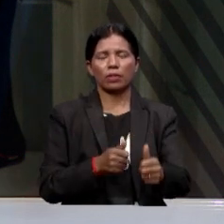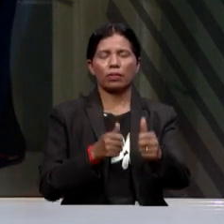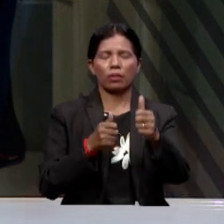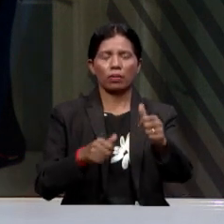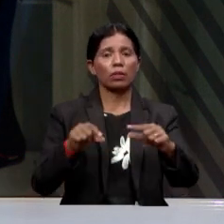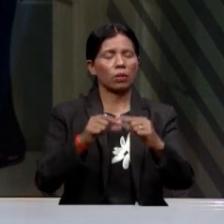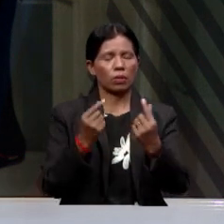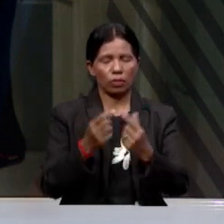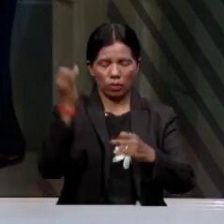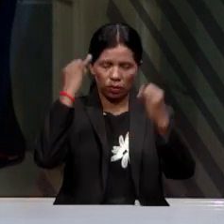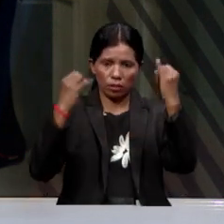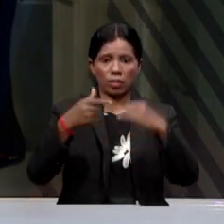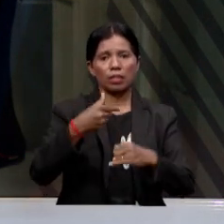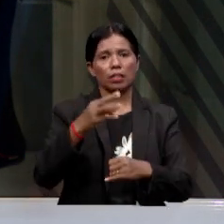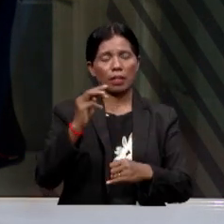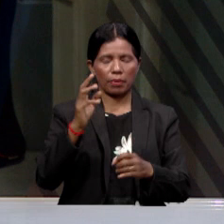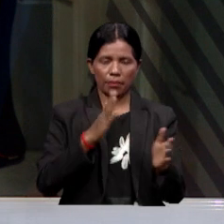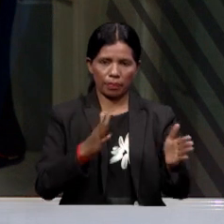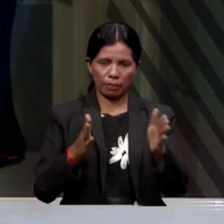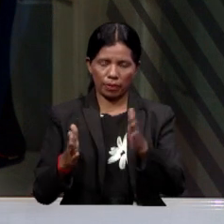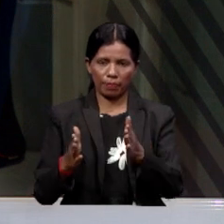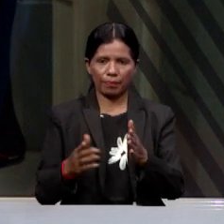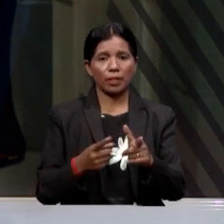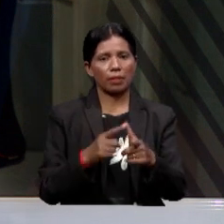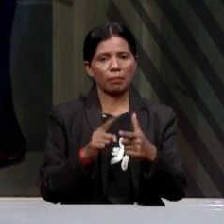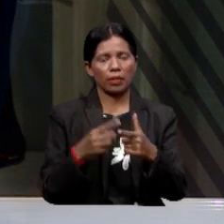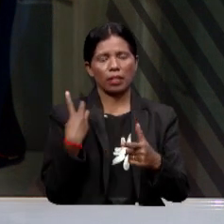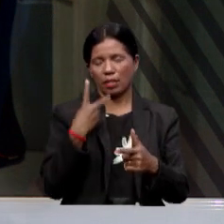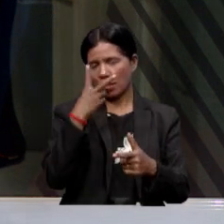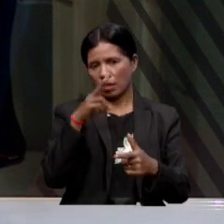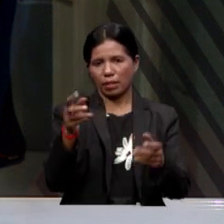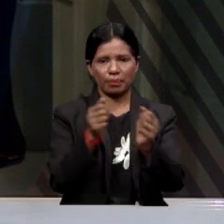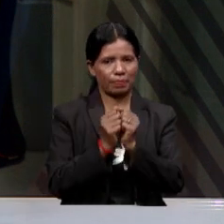de informação, não é bem gemen preparado. Tu irmãe, e tá assistindo.